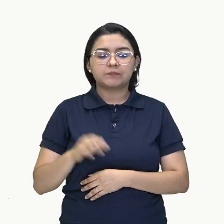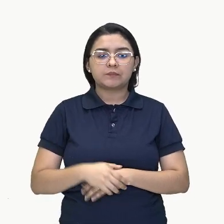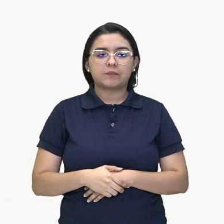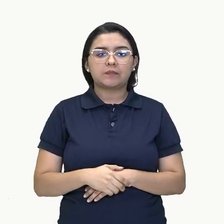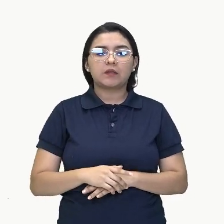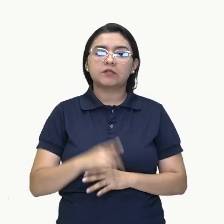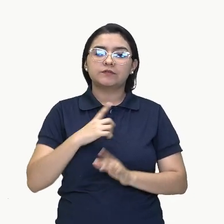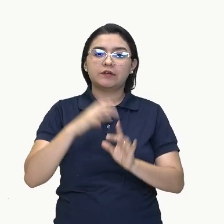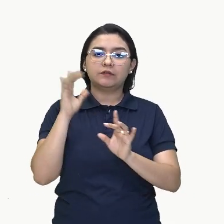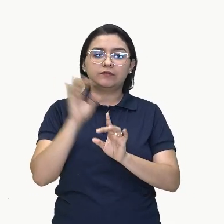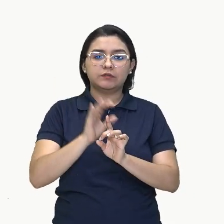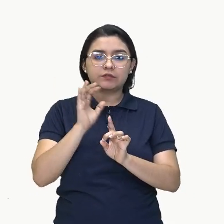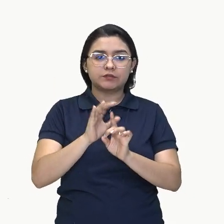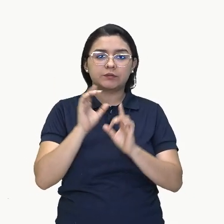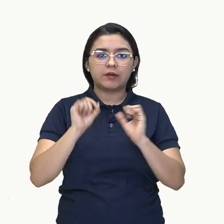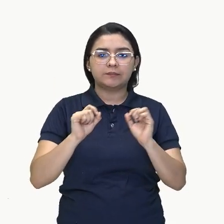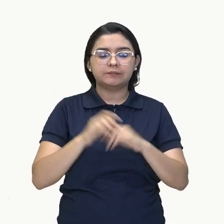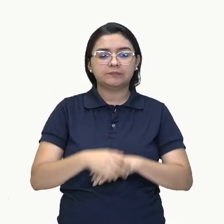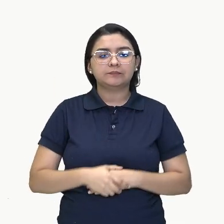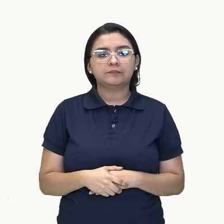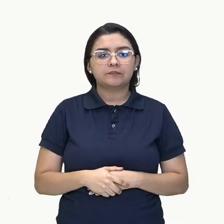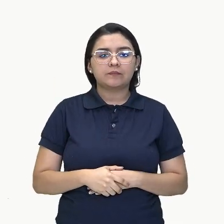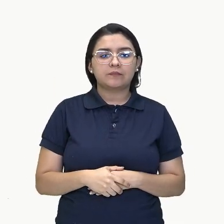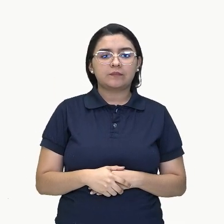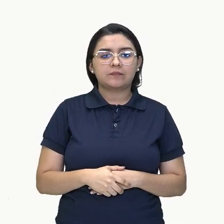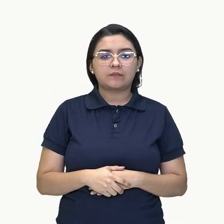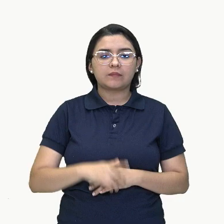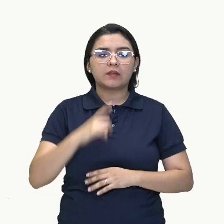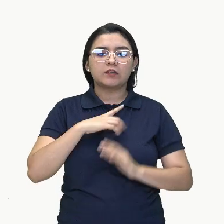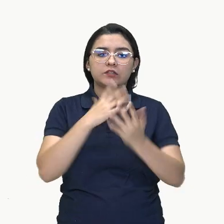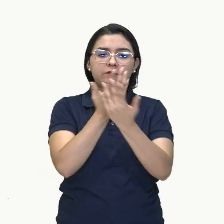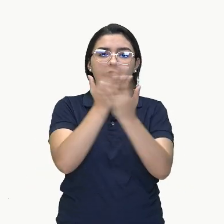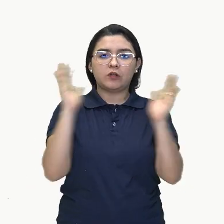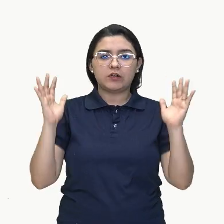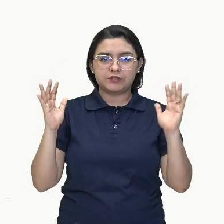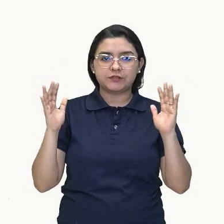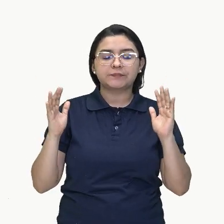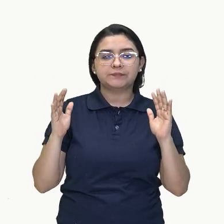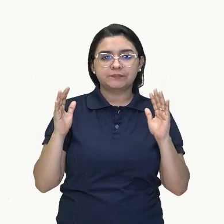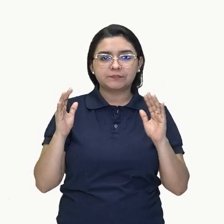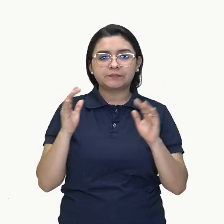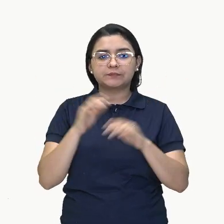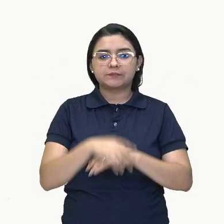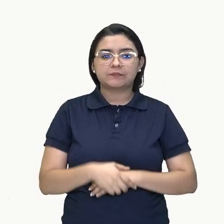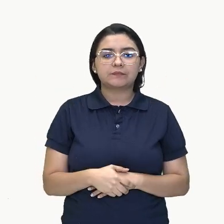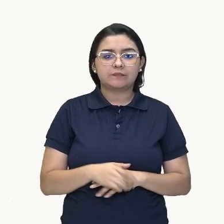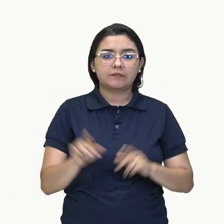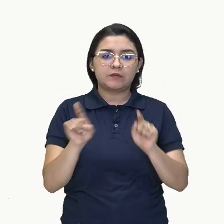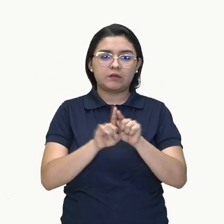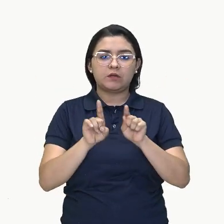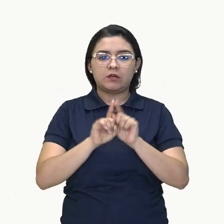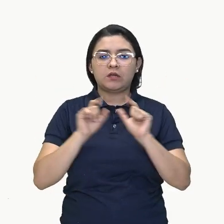vai influenciar diretamente na manutenção da nossa floresta, né? Que a gente também